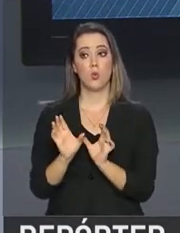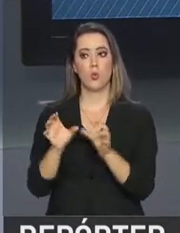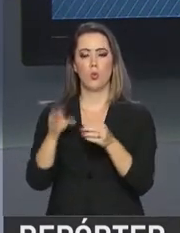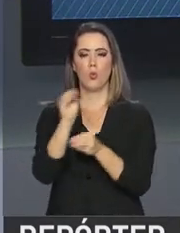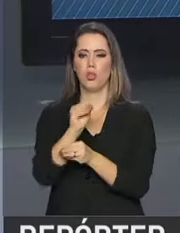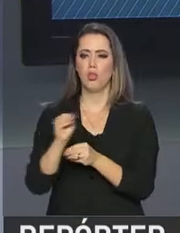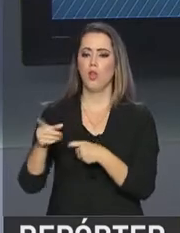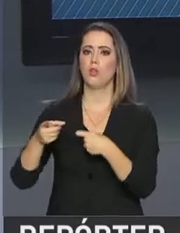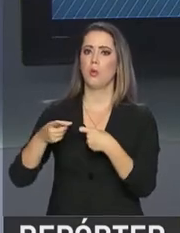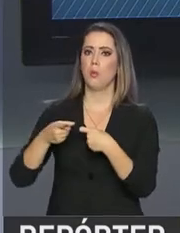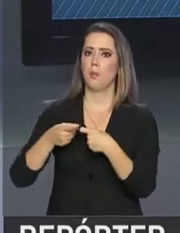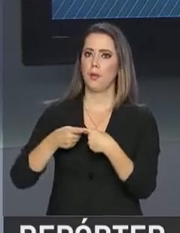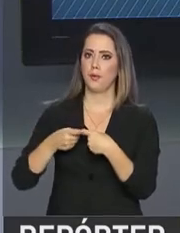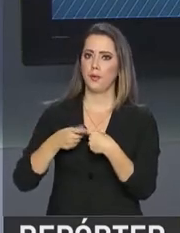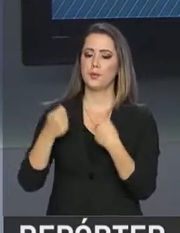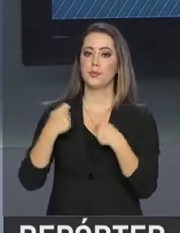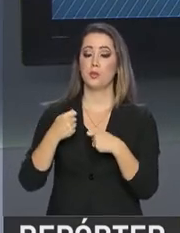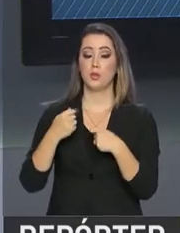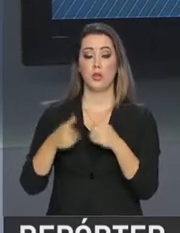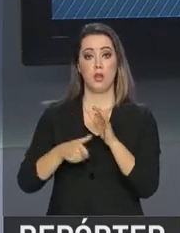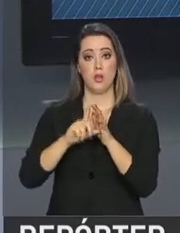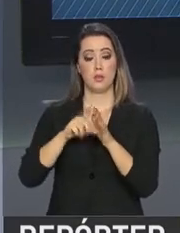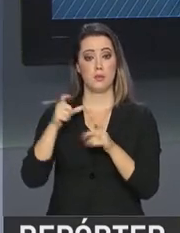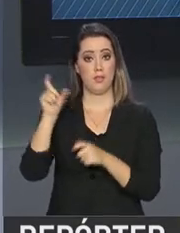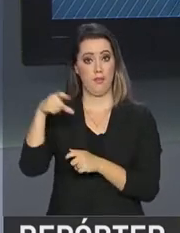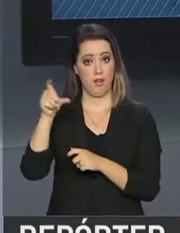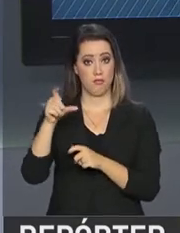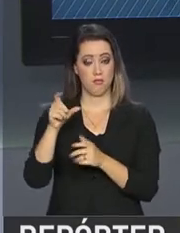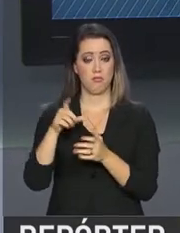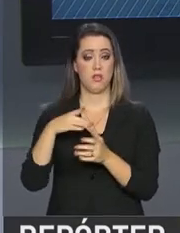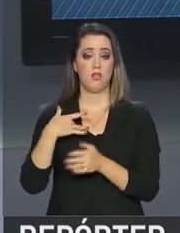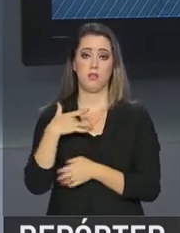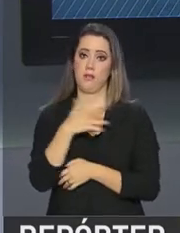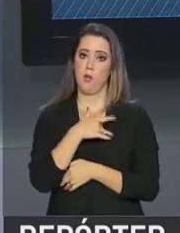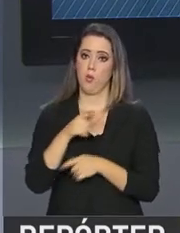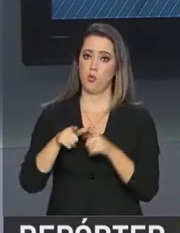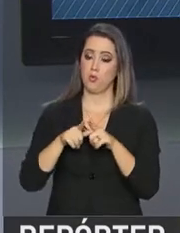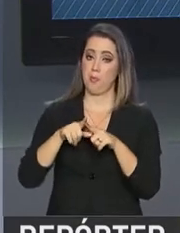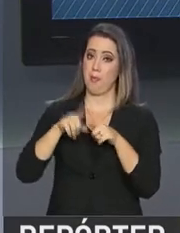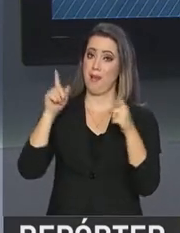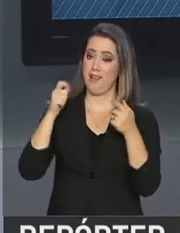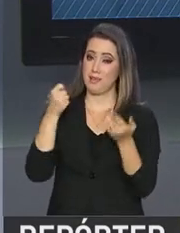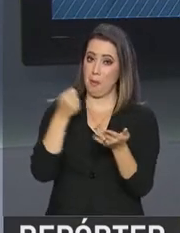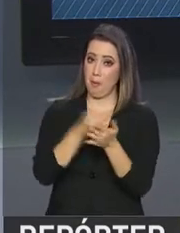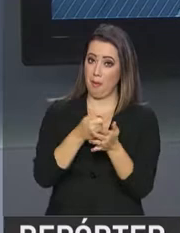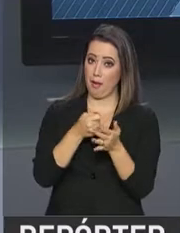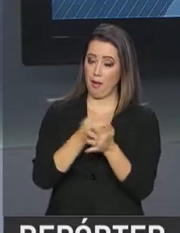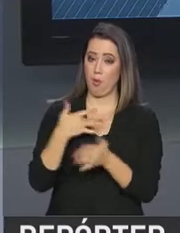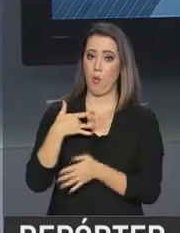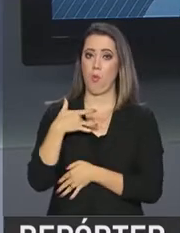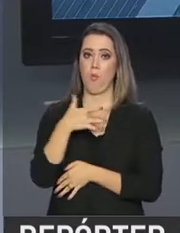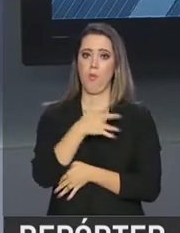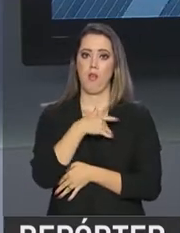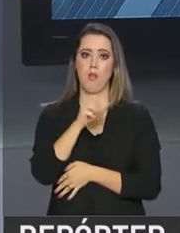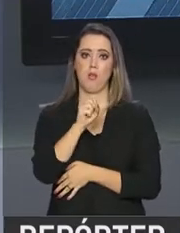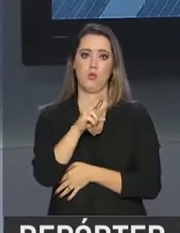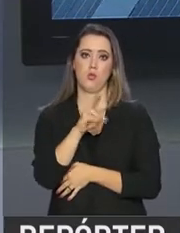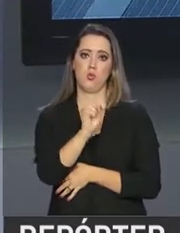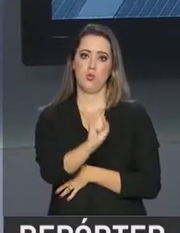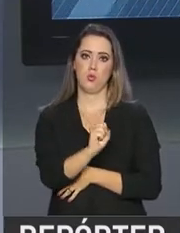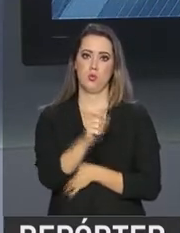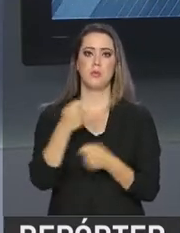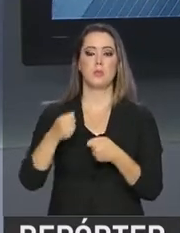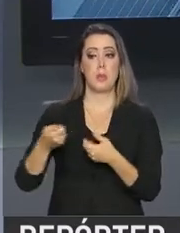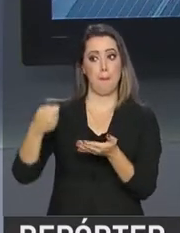deveriam ser cobertos por planos de saúde mas foram custeados pelo sus vão ter que ser devolvidos aos cofres públicos o